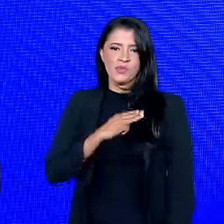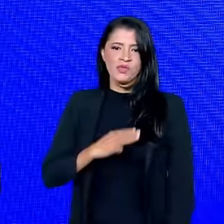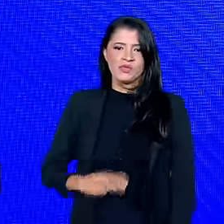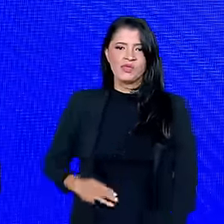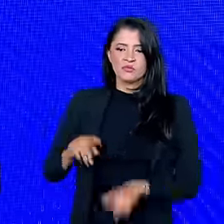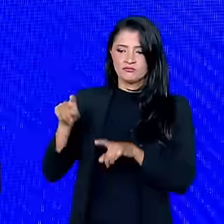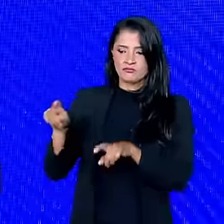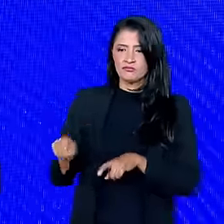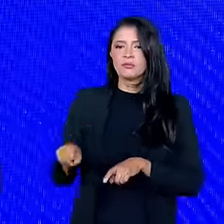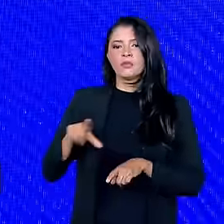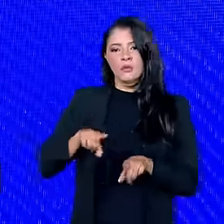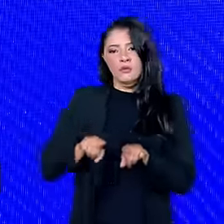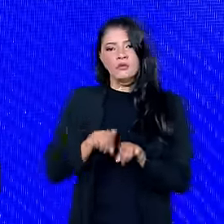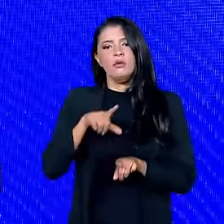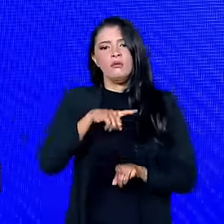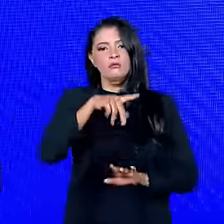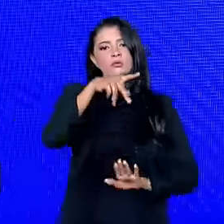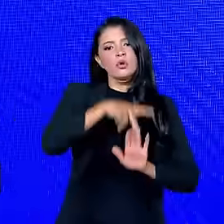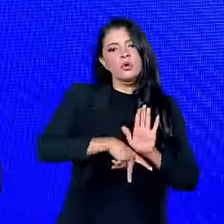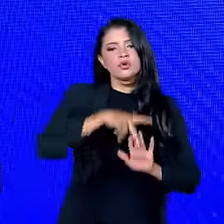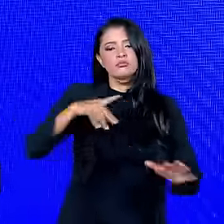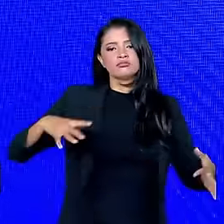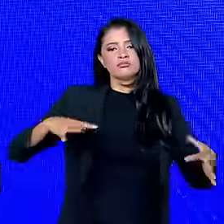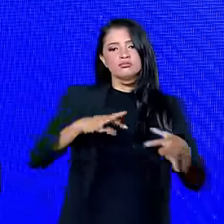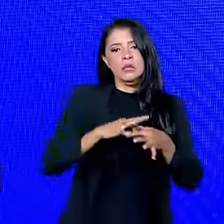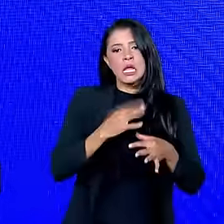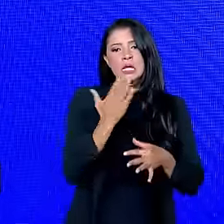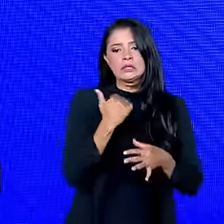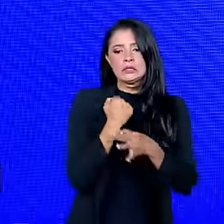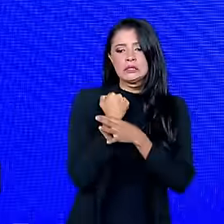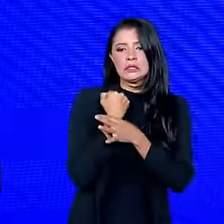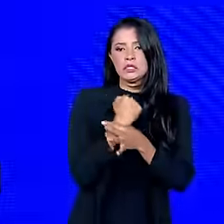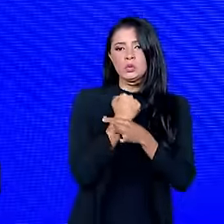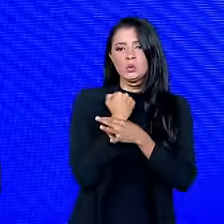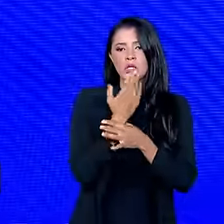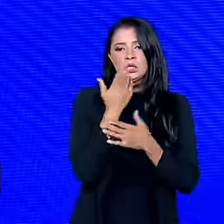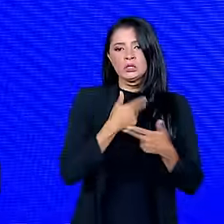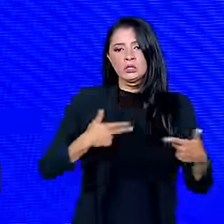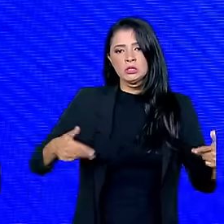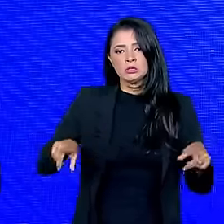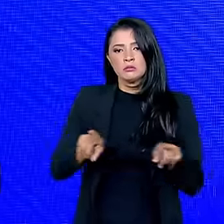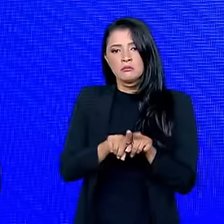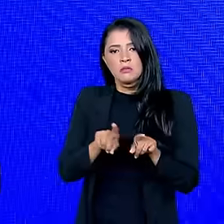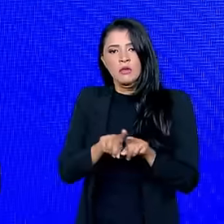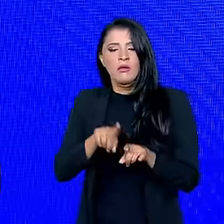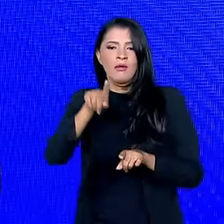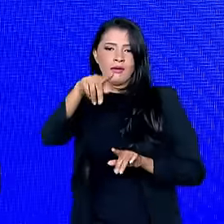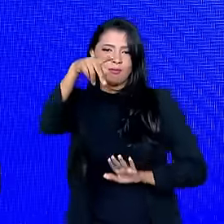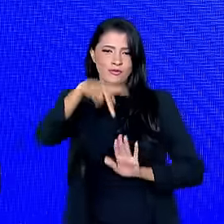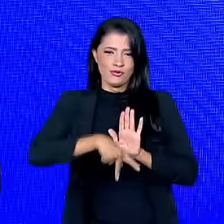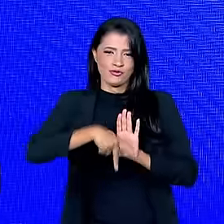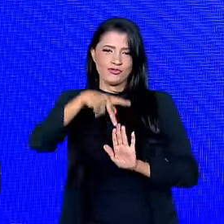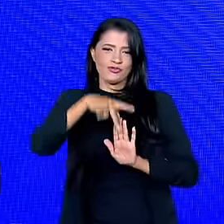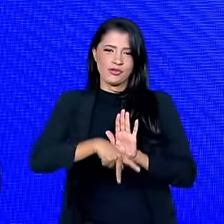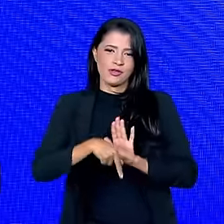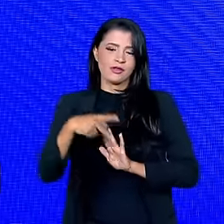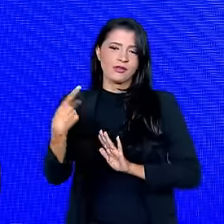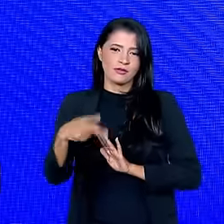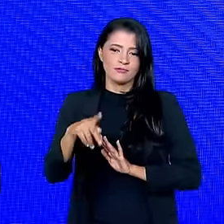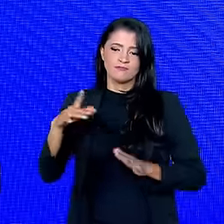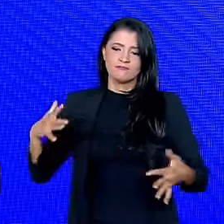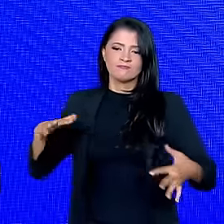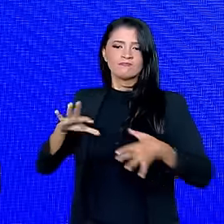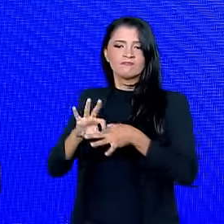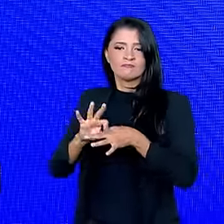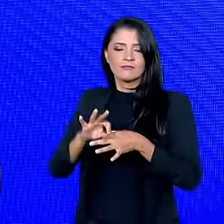projetos vinculados à segurança alimentar e, portanto, projetos